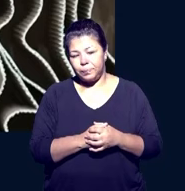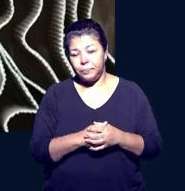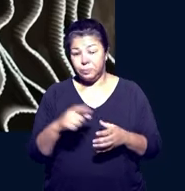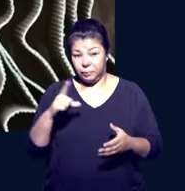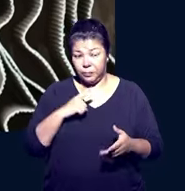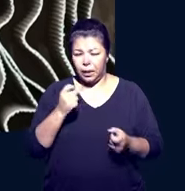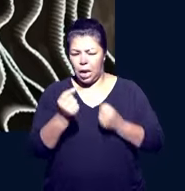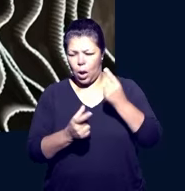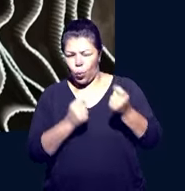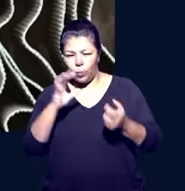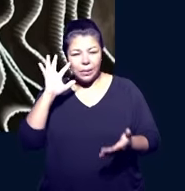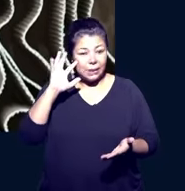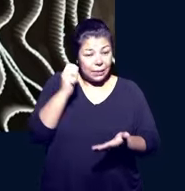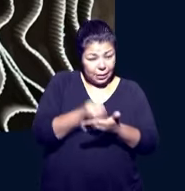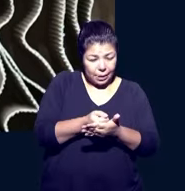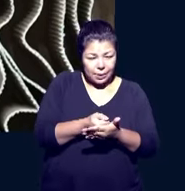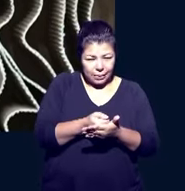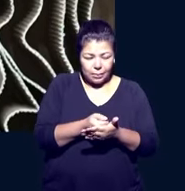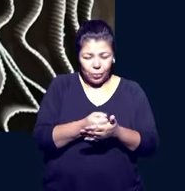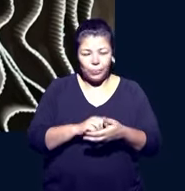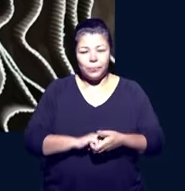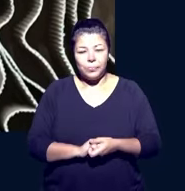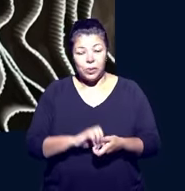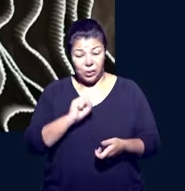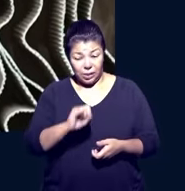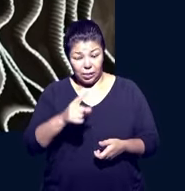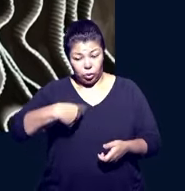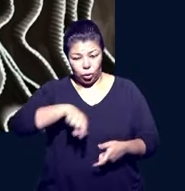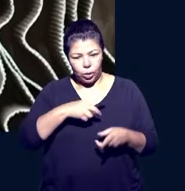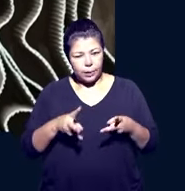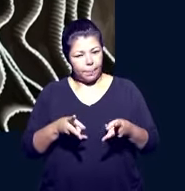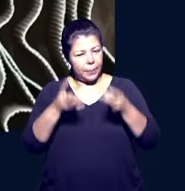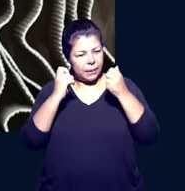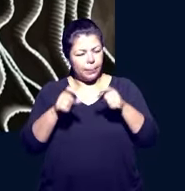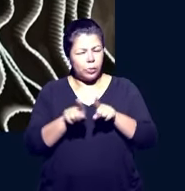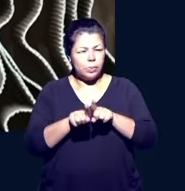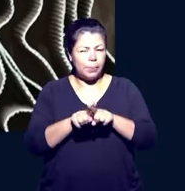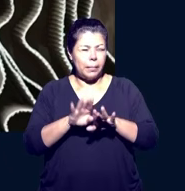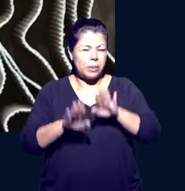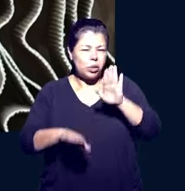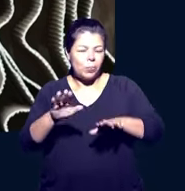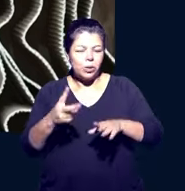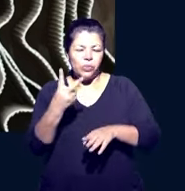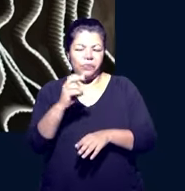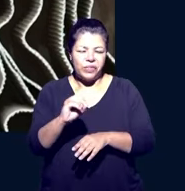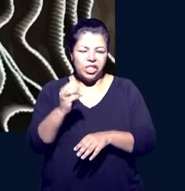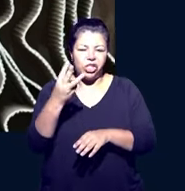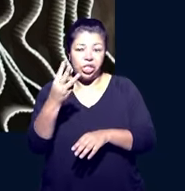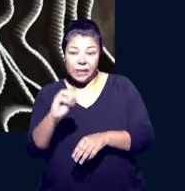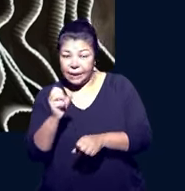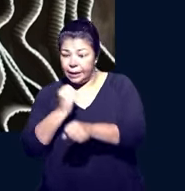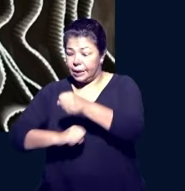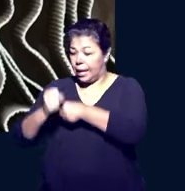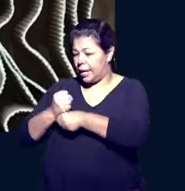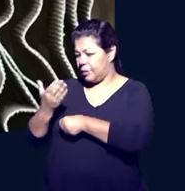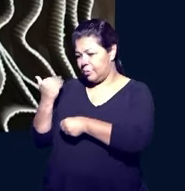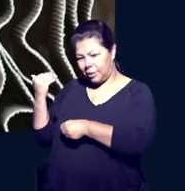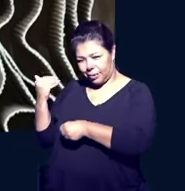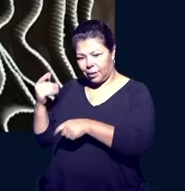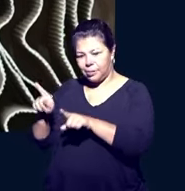monocráticas eh se nós olharmos lá atrás 20 30 anos atrás as decisões monocráticas